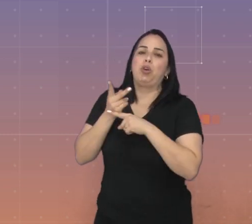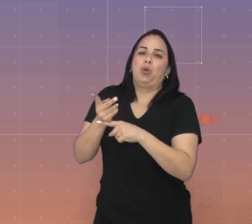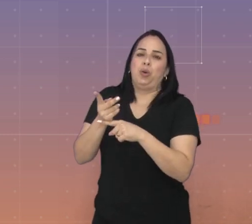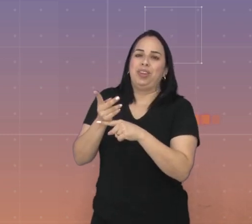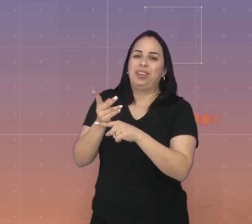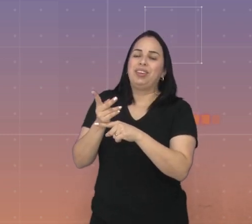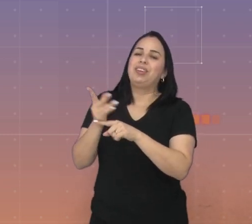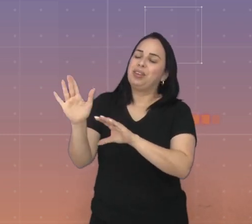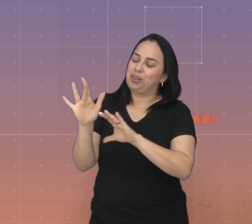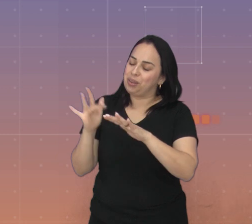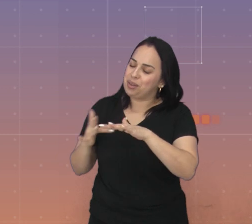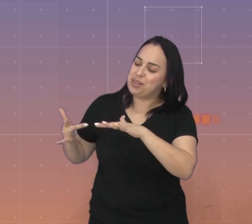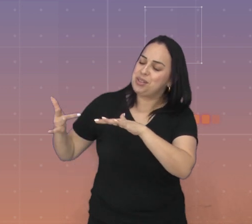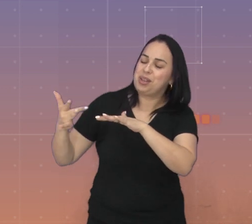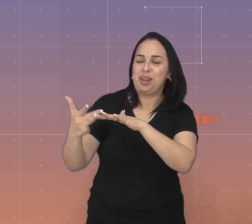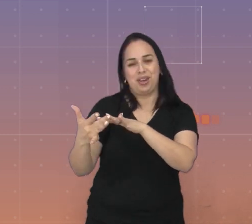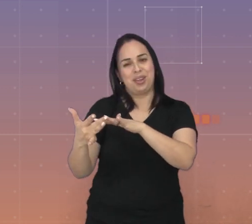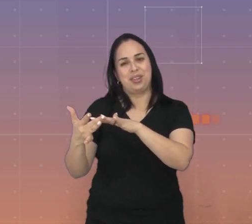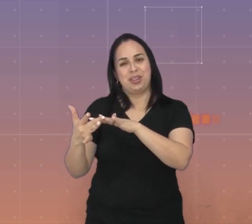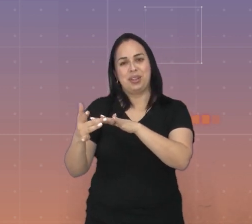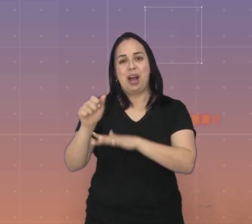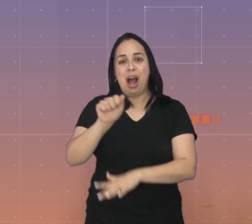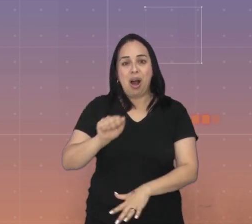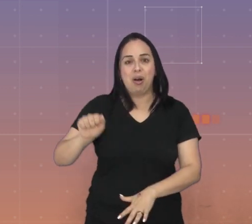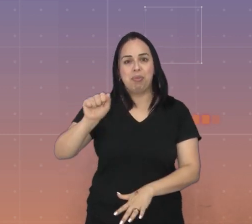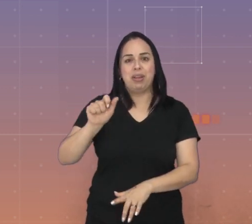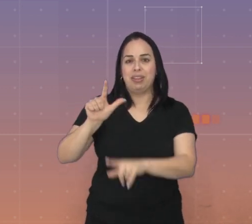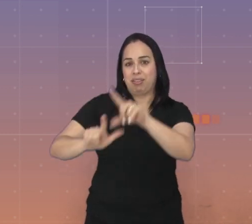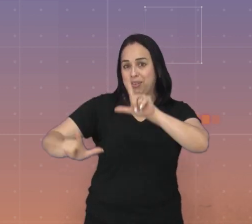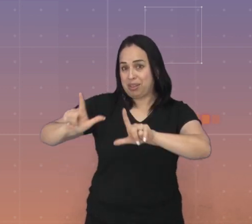só acompanhar o nosso conteúdo nas nossas redes sociais,